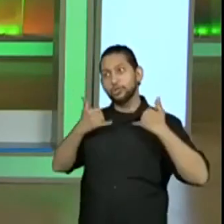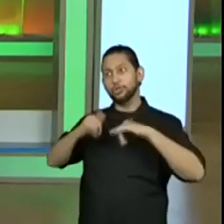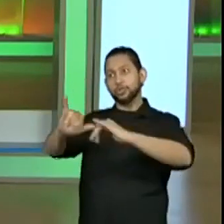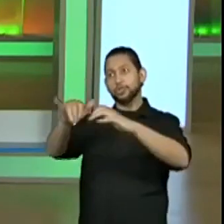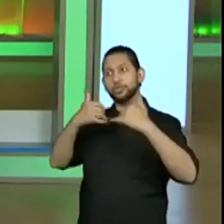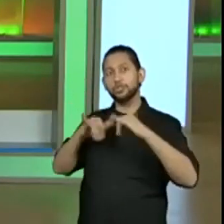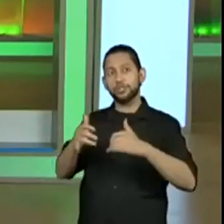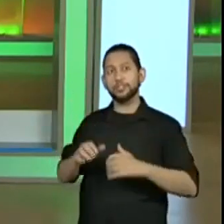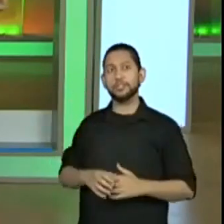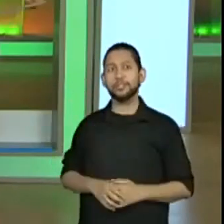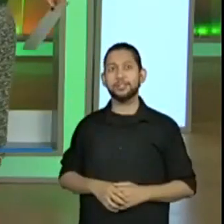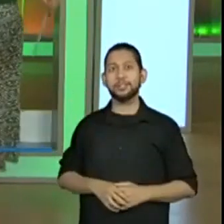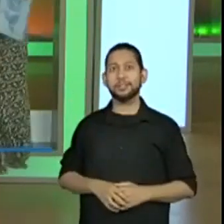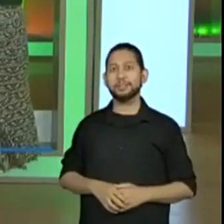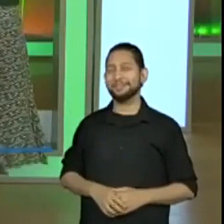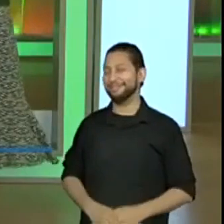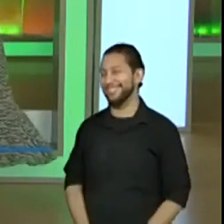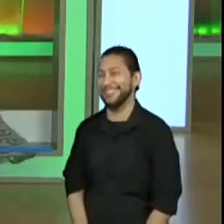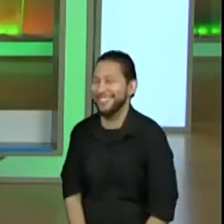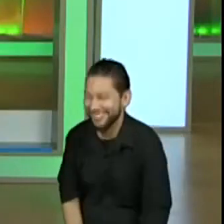energia.